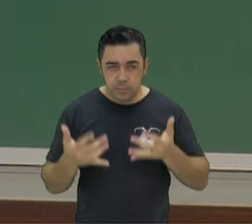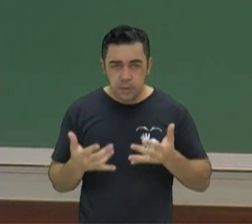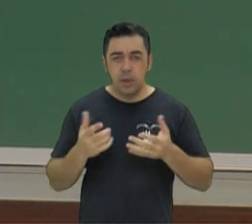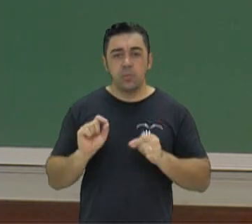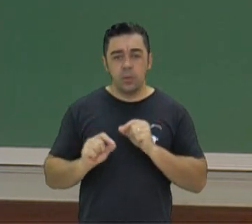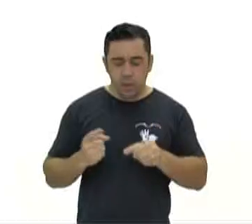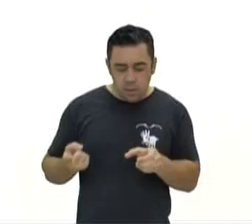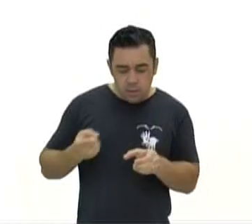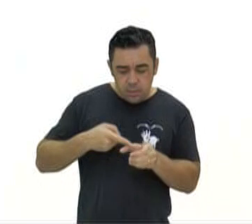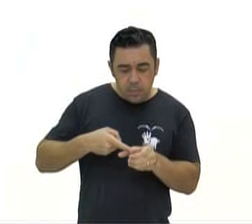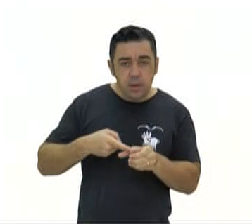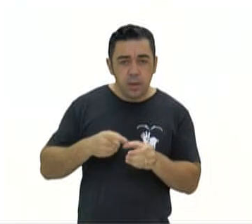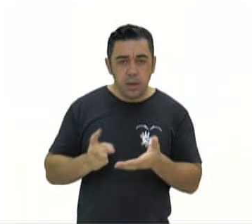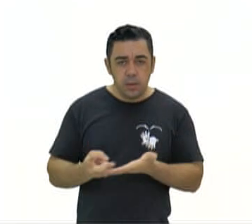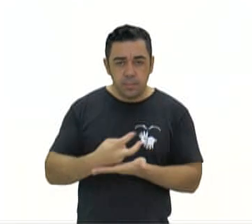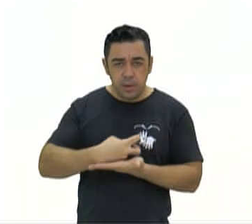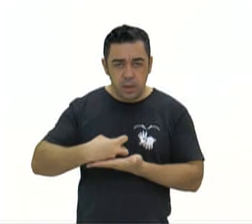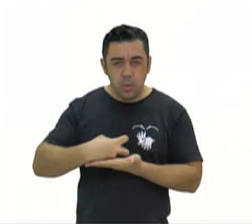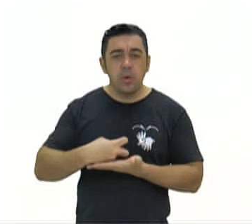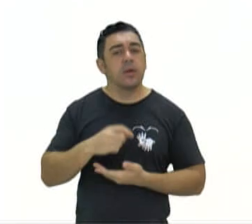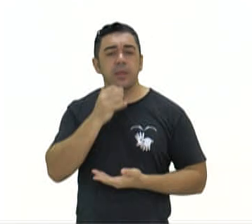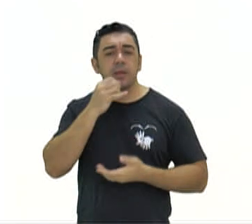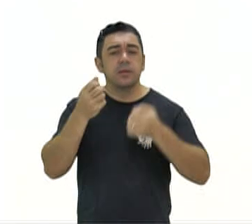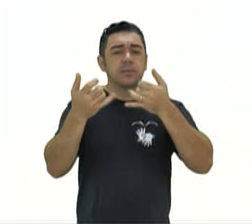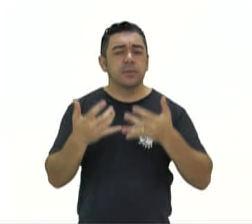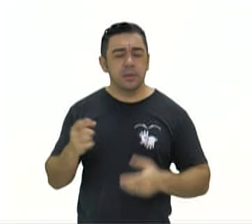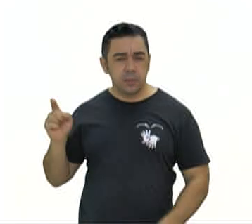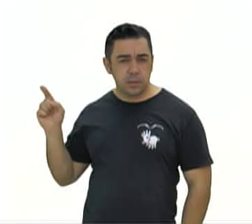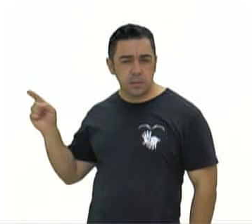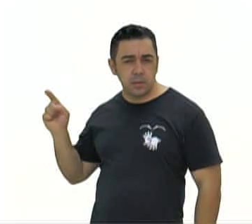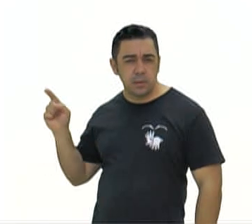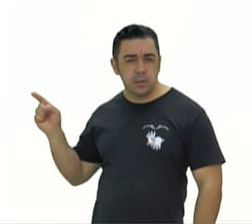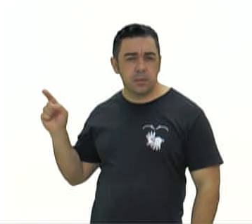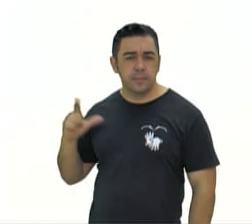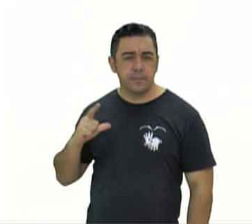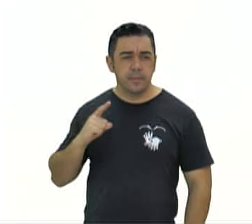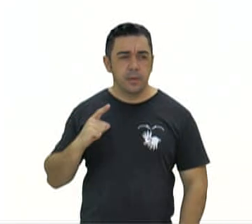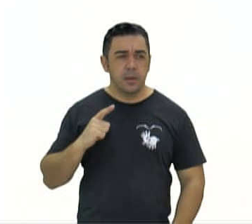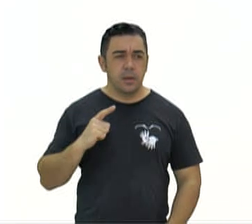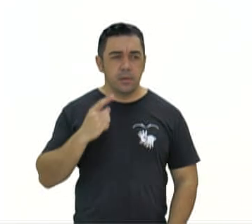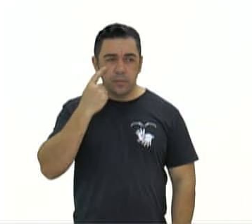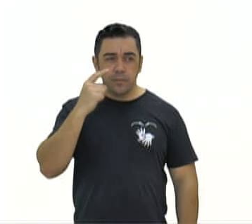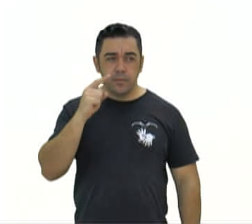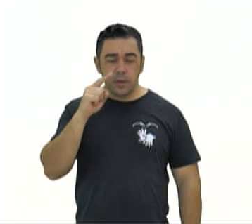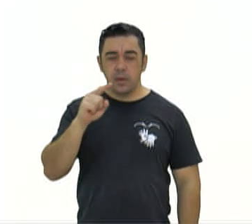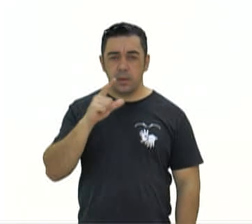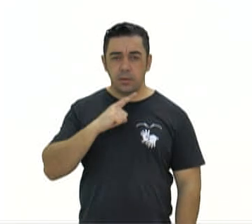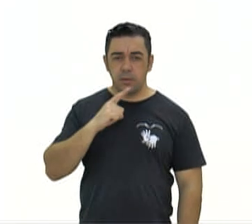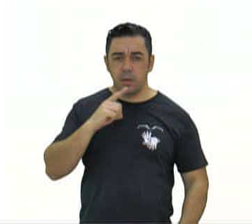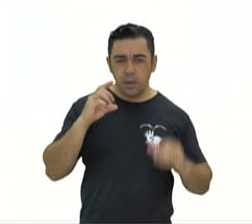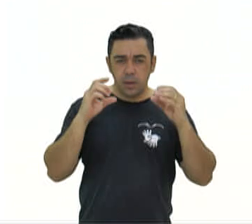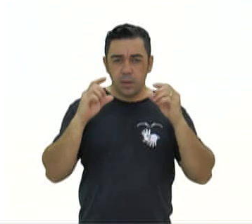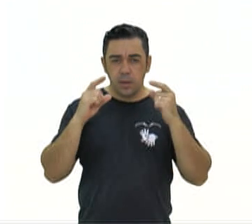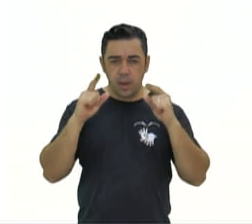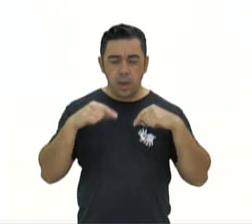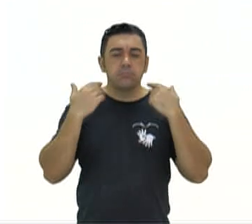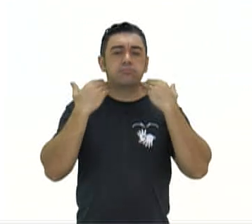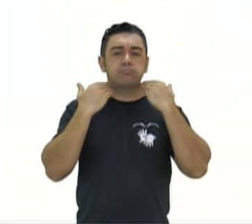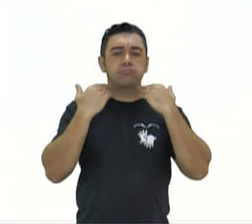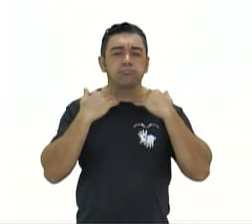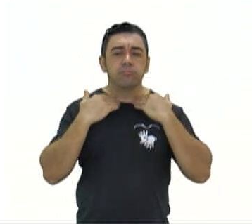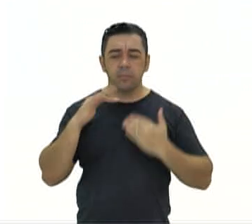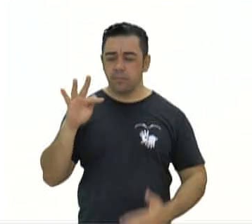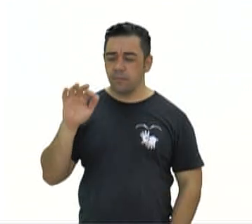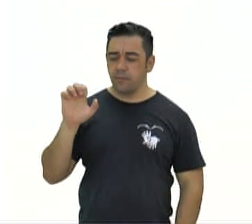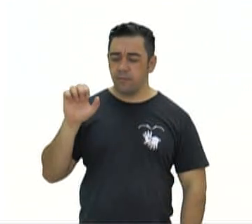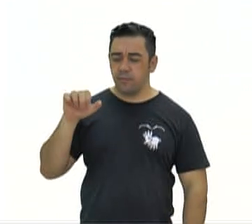embriologia aqui, mostrando essas estruturas. Então, esse desenho aqui, ó, onde estão essas manchinhas mais escuras, é onde seriam as nossas fendas faringianas, né,